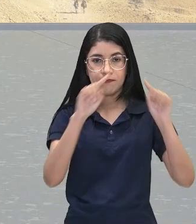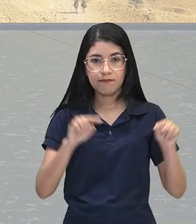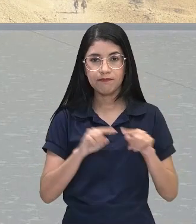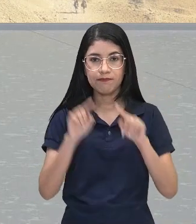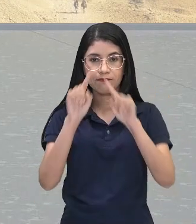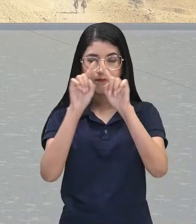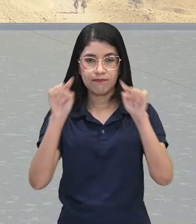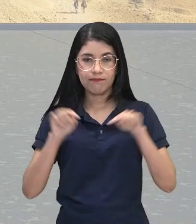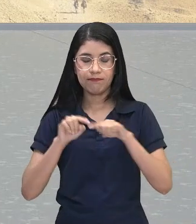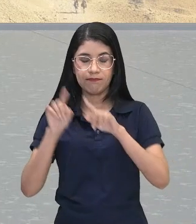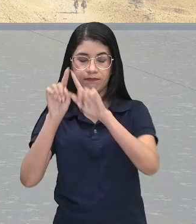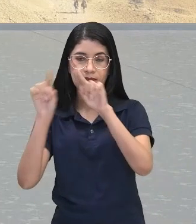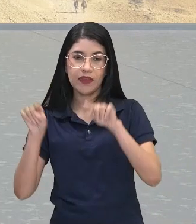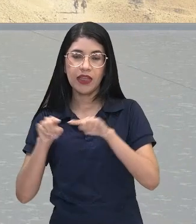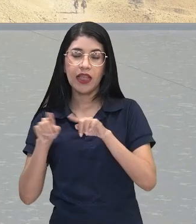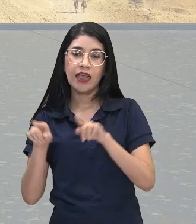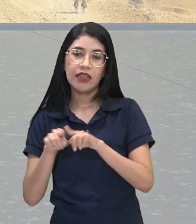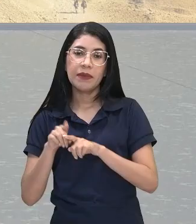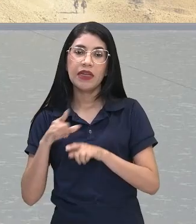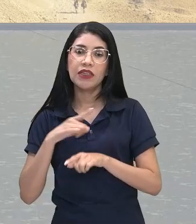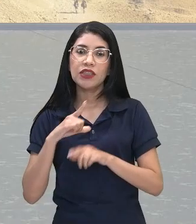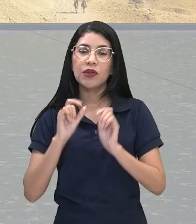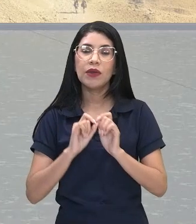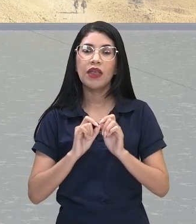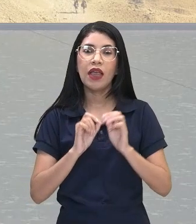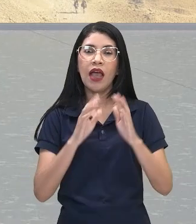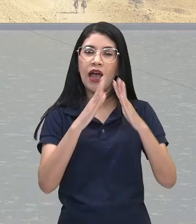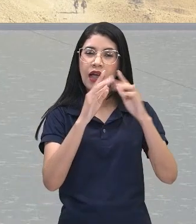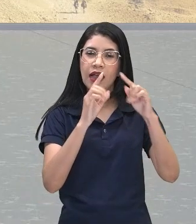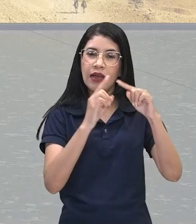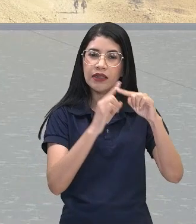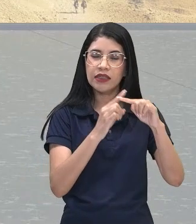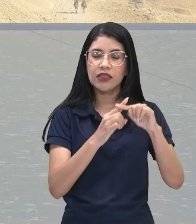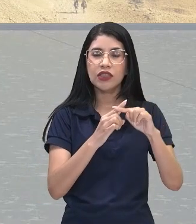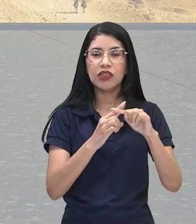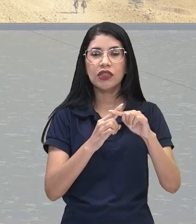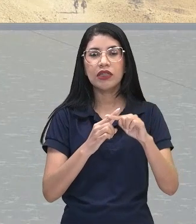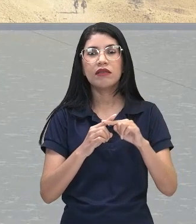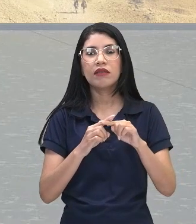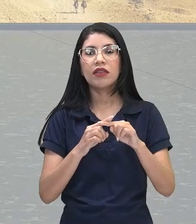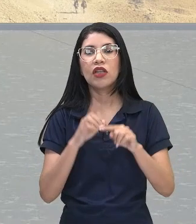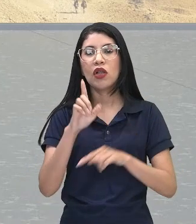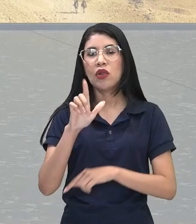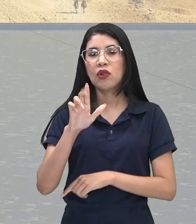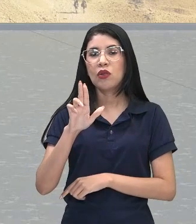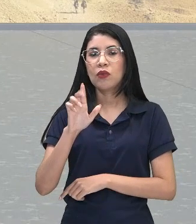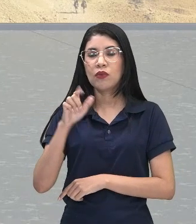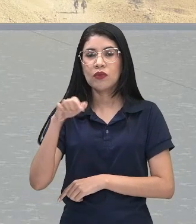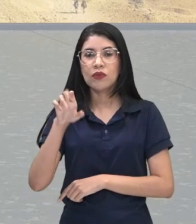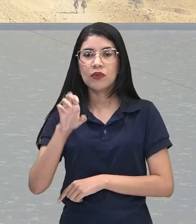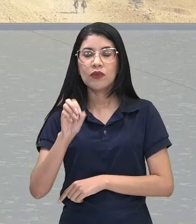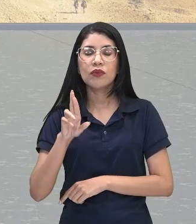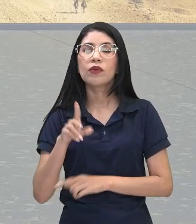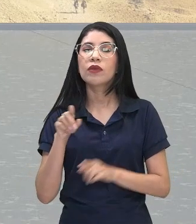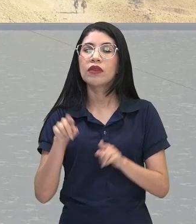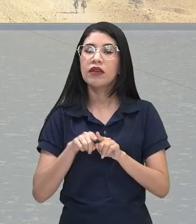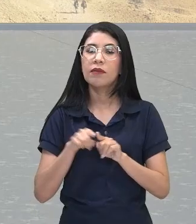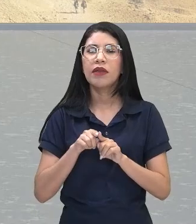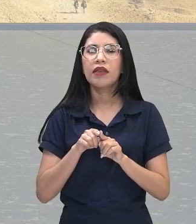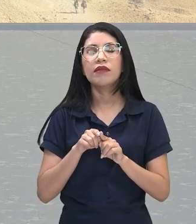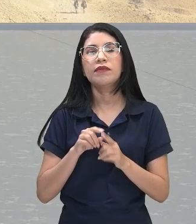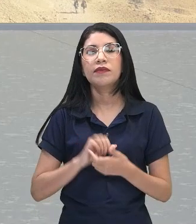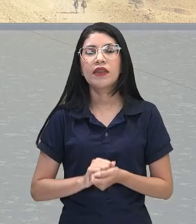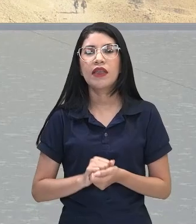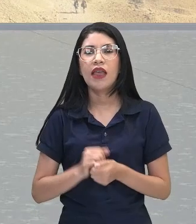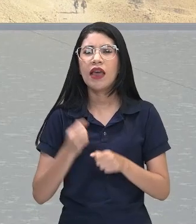Gizé e também existe o templo de Luxor, que é um outro templo também que tem essas relíquias do